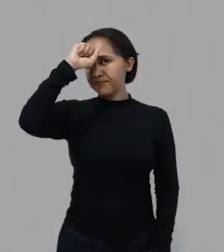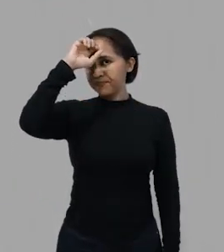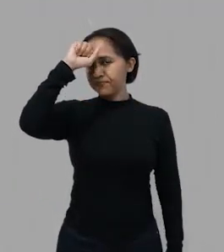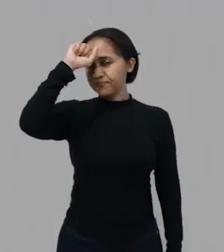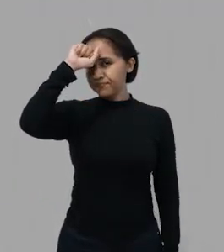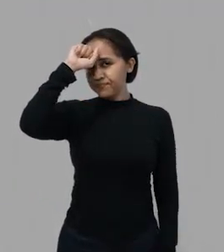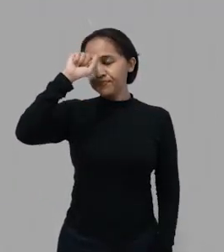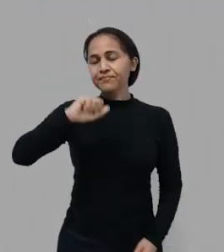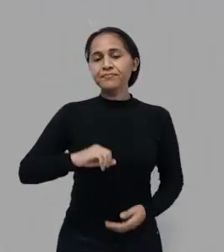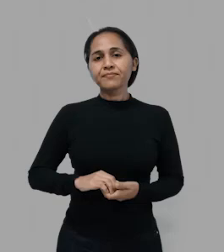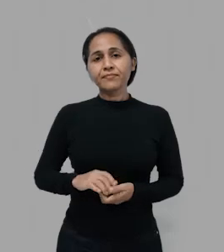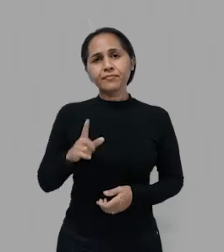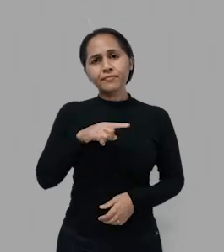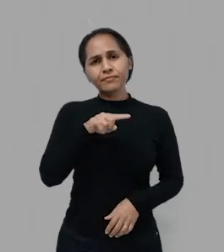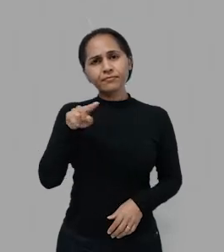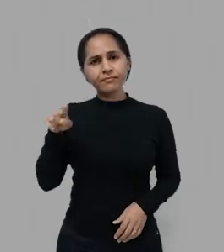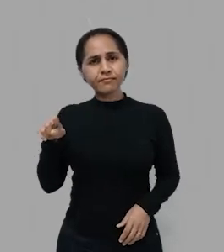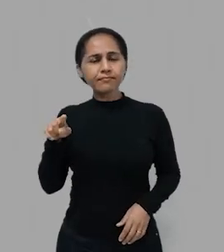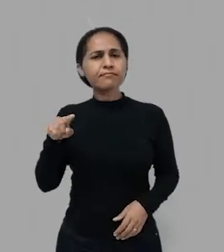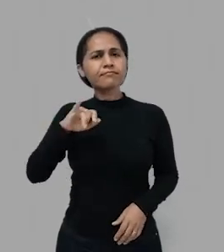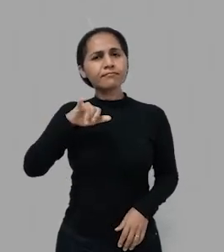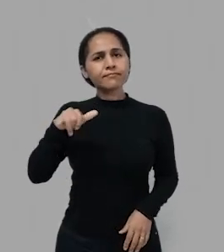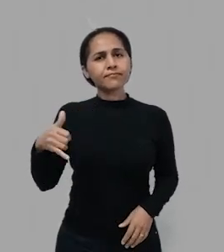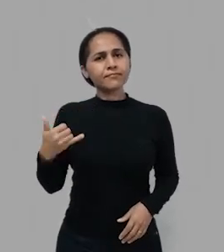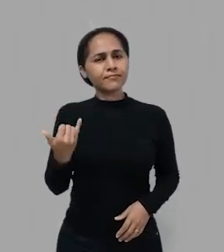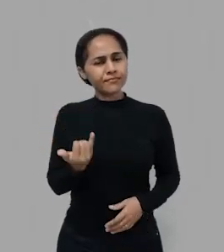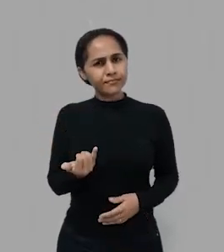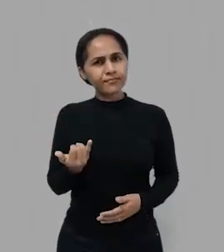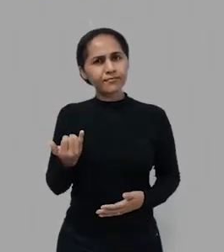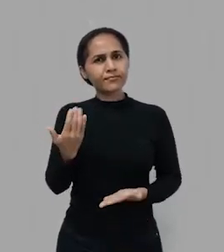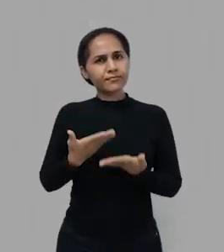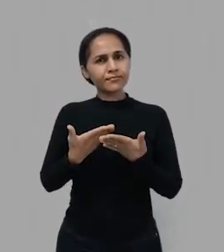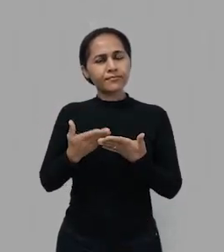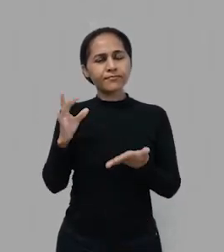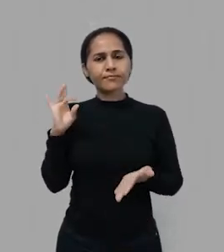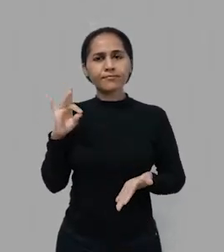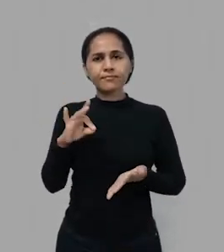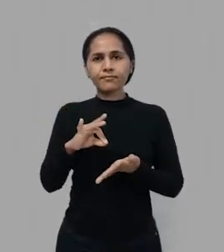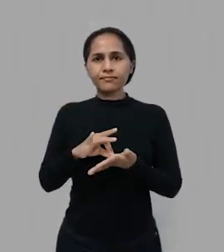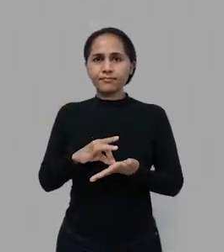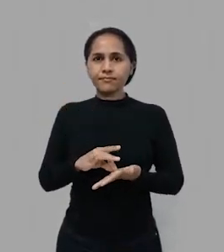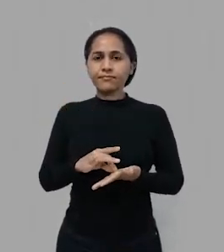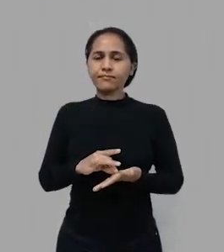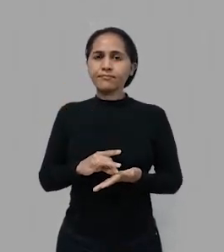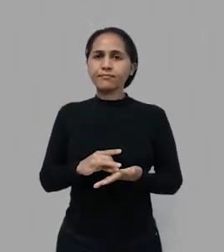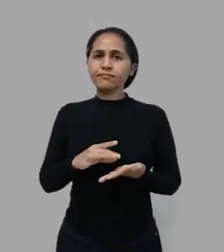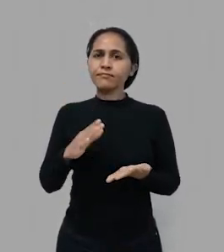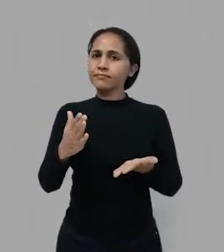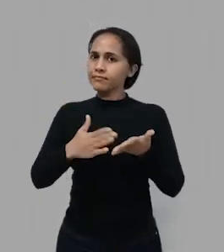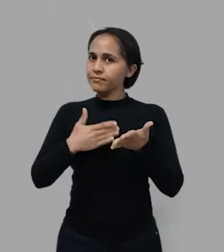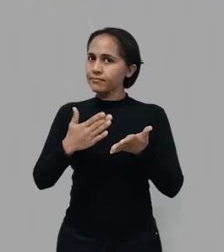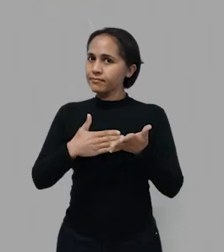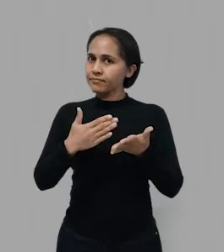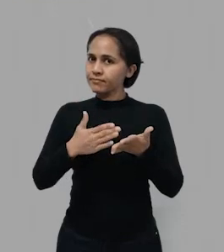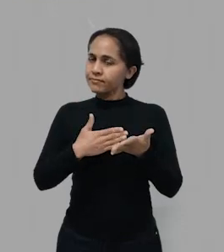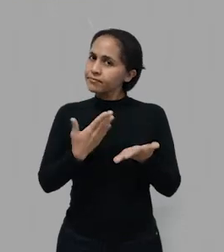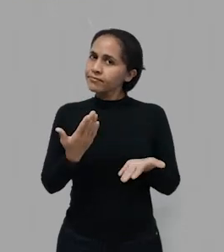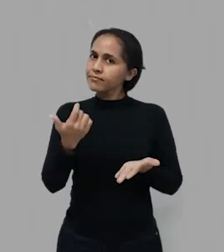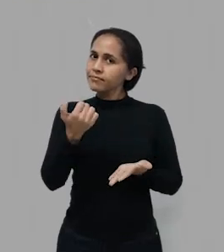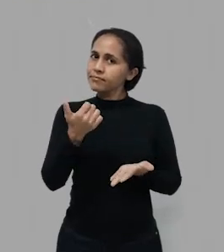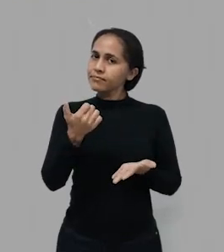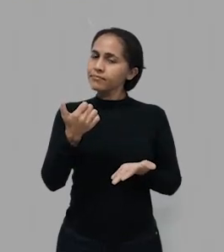Espero que vocês estejam aproveitando essas aulas, se dedicando aos estudos. Pegue o seu caderno, lápis,